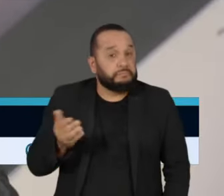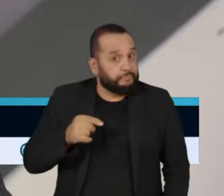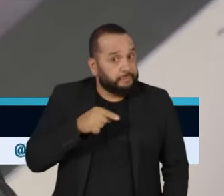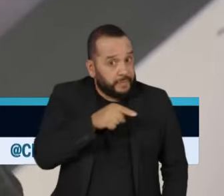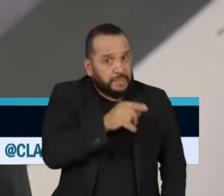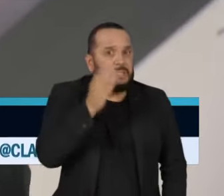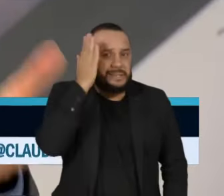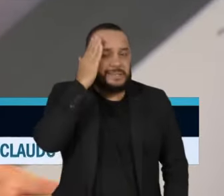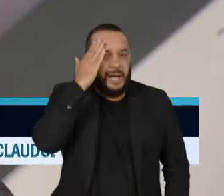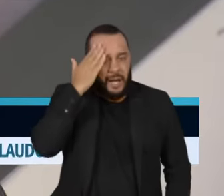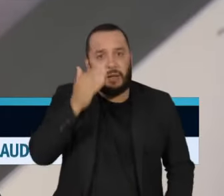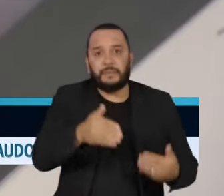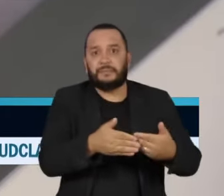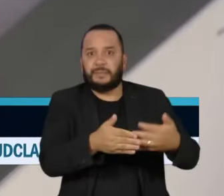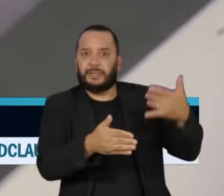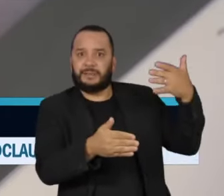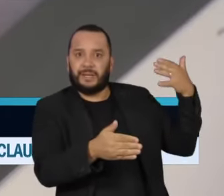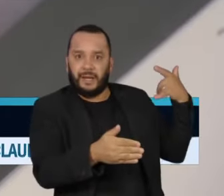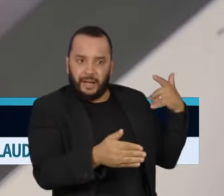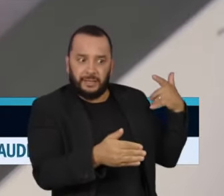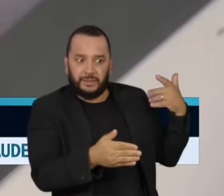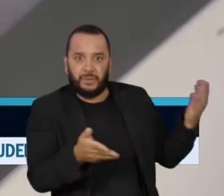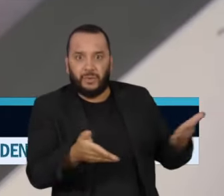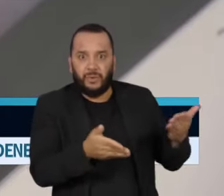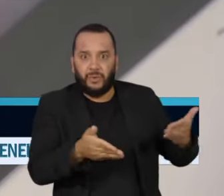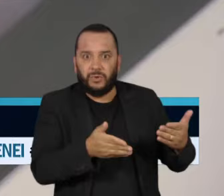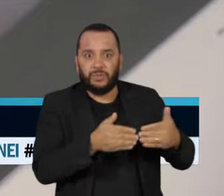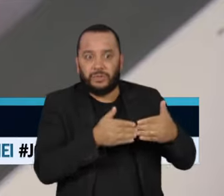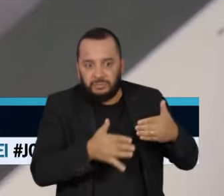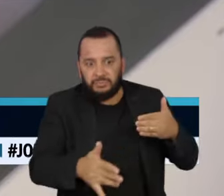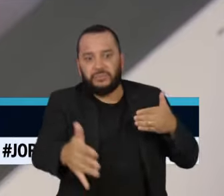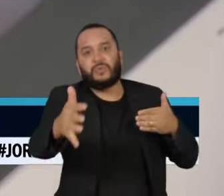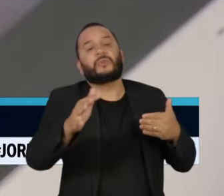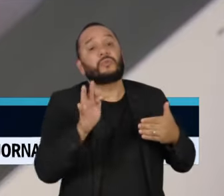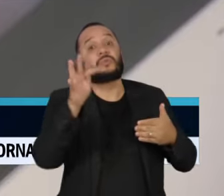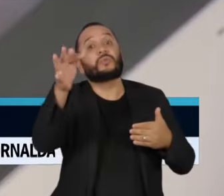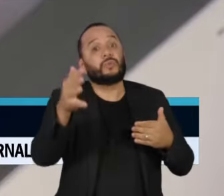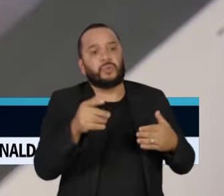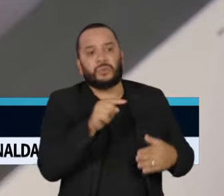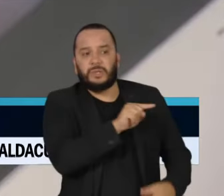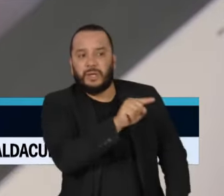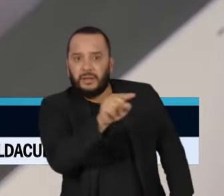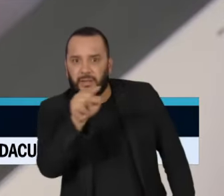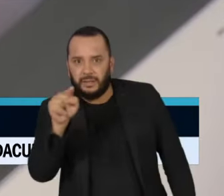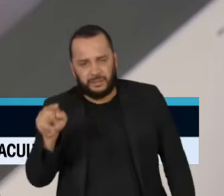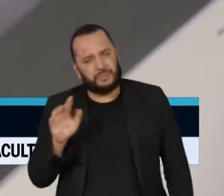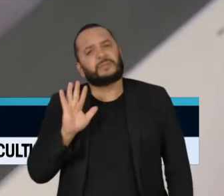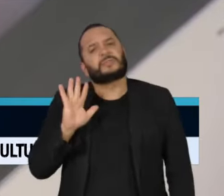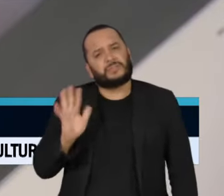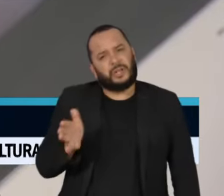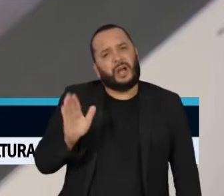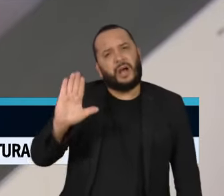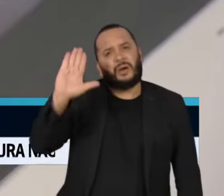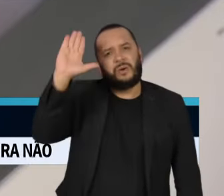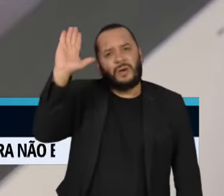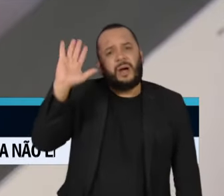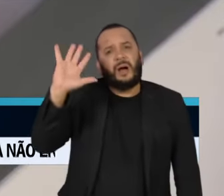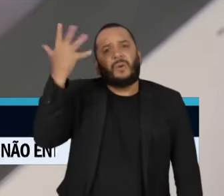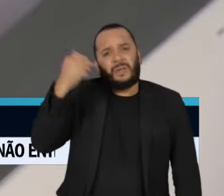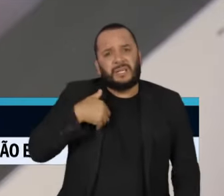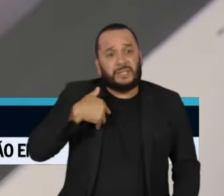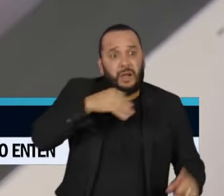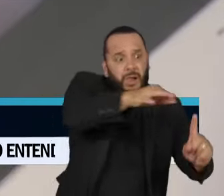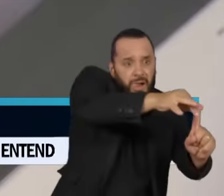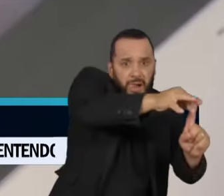passado, o presente e o futuro até desses que vão ser nomeados. Isso já ocorreu, houve muitos equívocos. Pessoas nomeadas que não podiam nunca ocupar